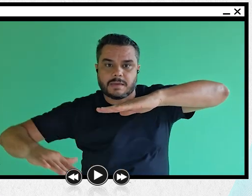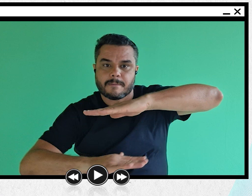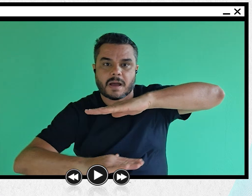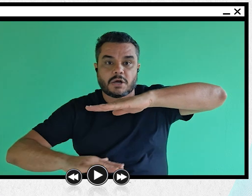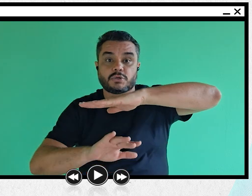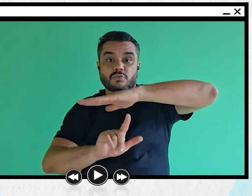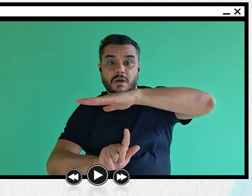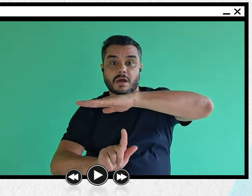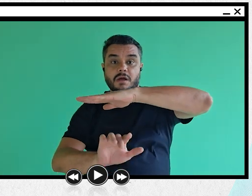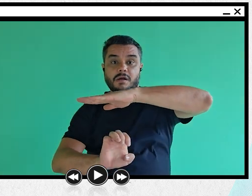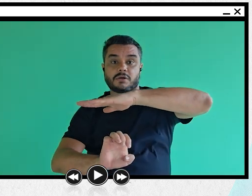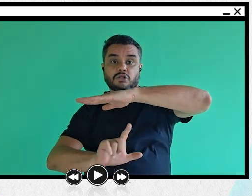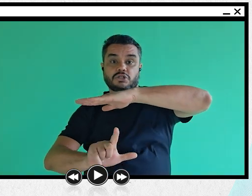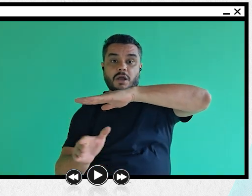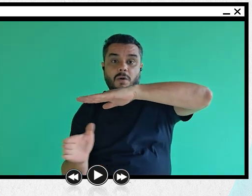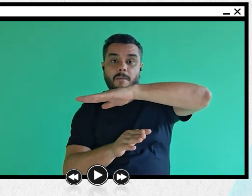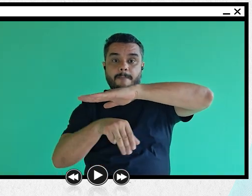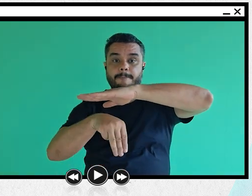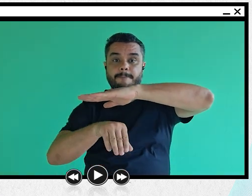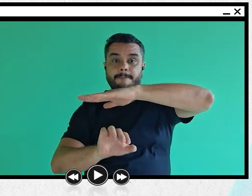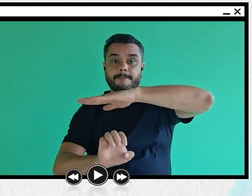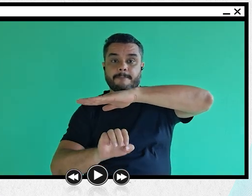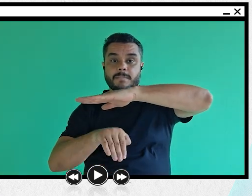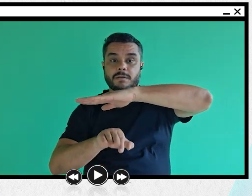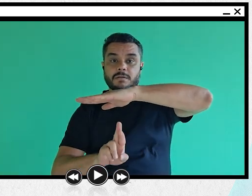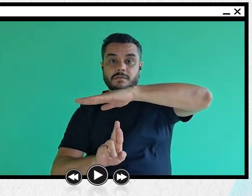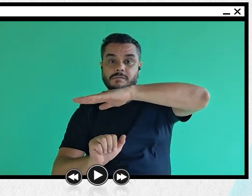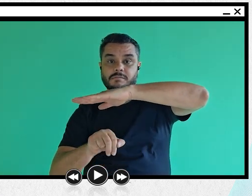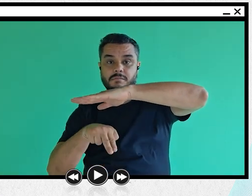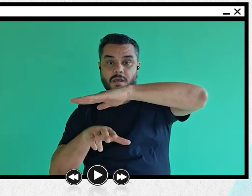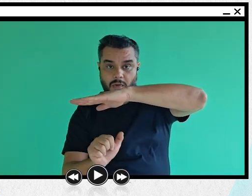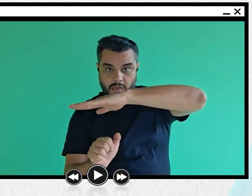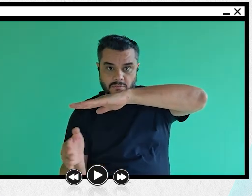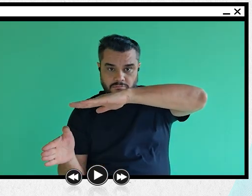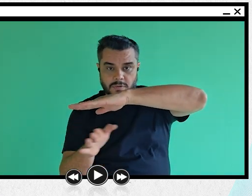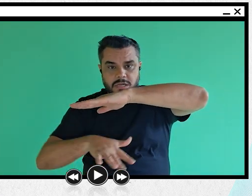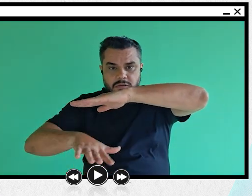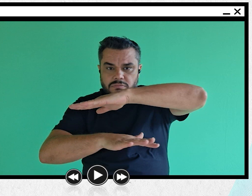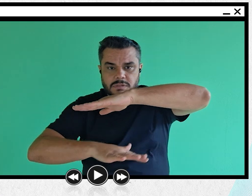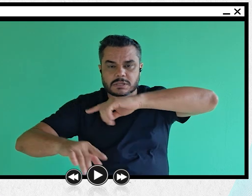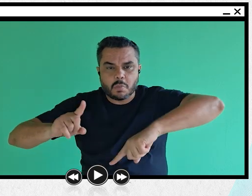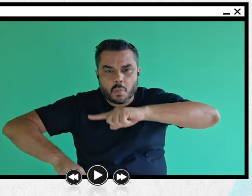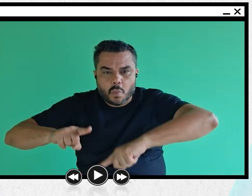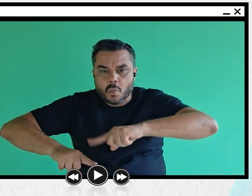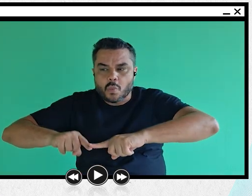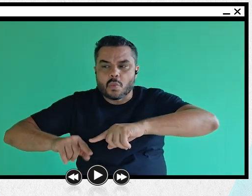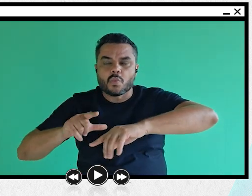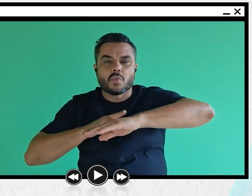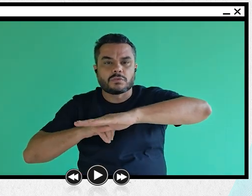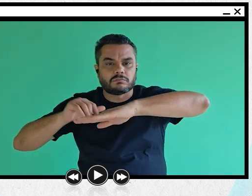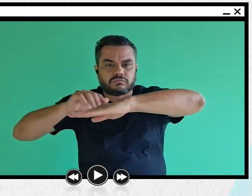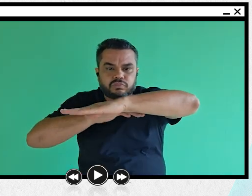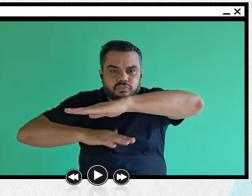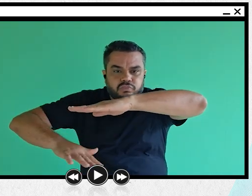PDM, PAD, pode ser também uma vinílica. E esse material, né, você tem,